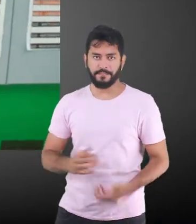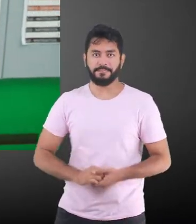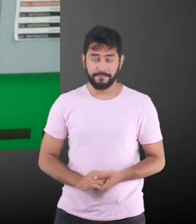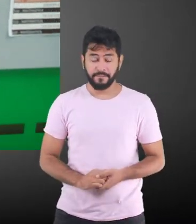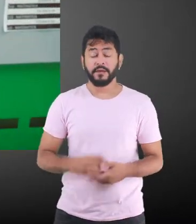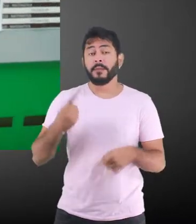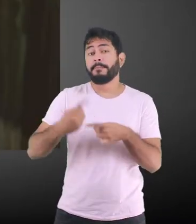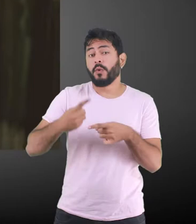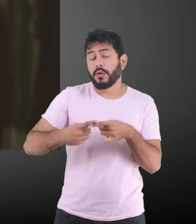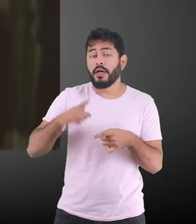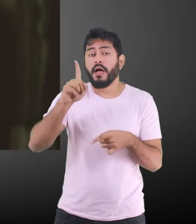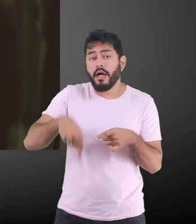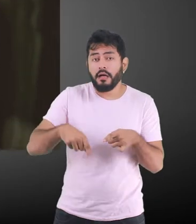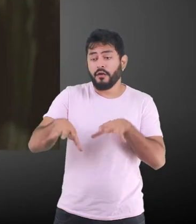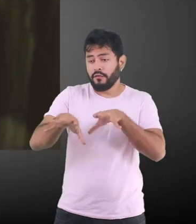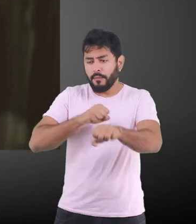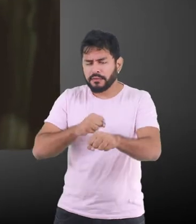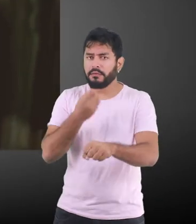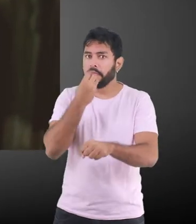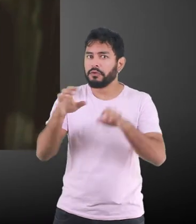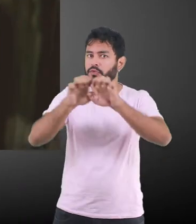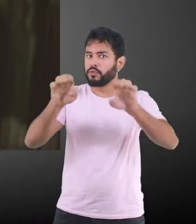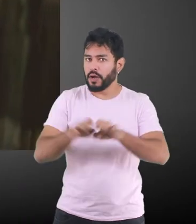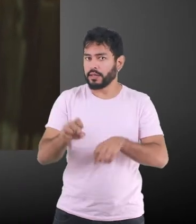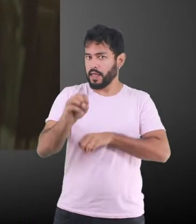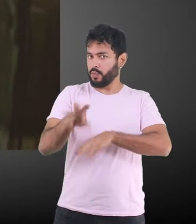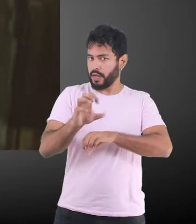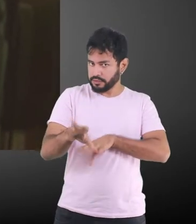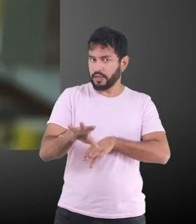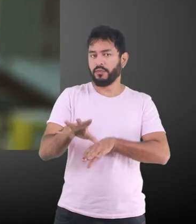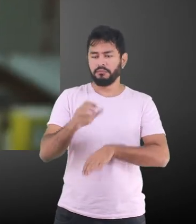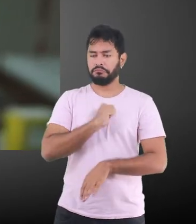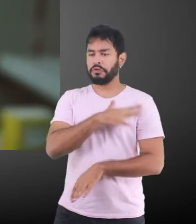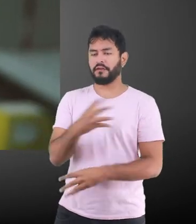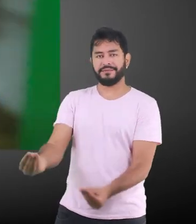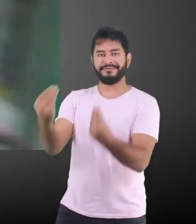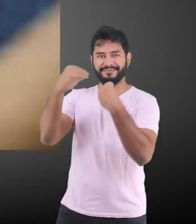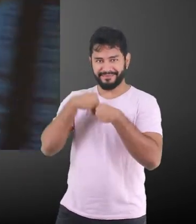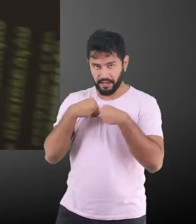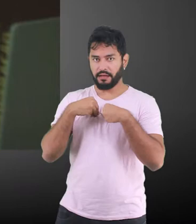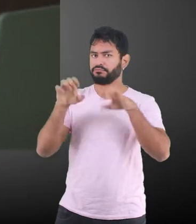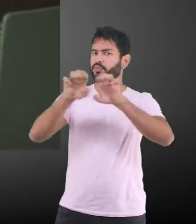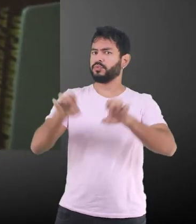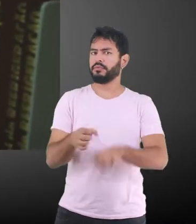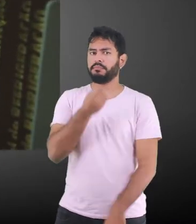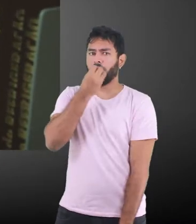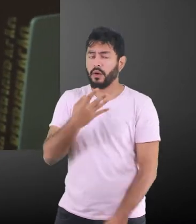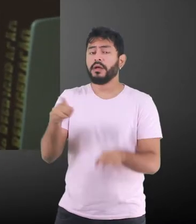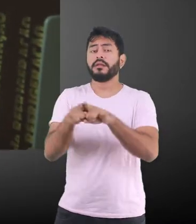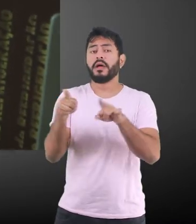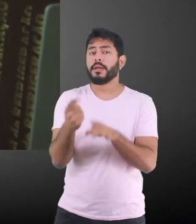uma formação bem estruturada educacionalmente, né? Que o IF disponibiliza para a gente.